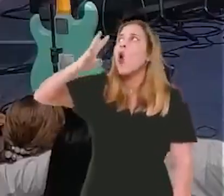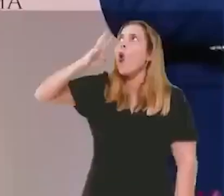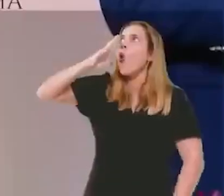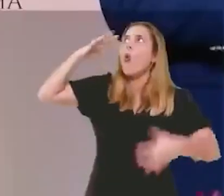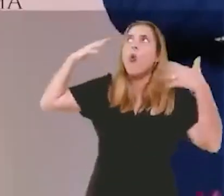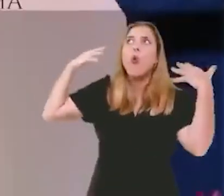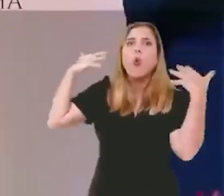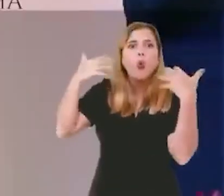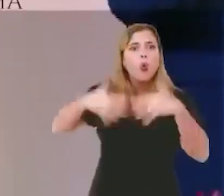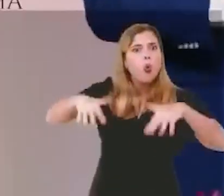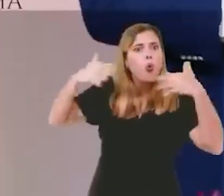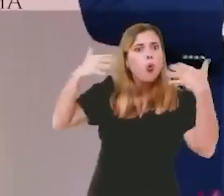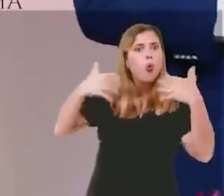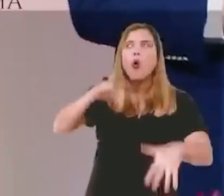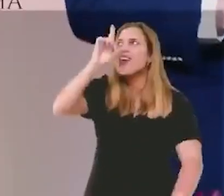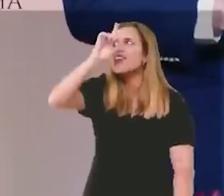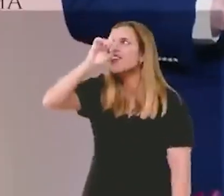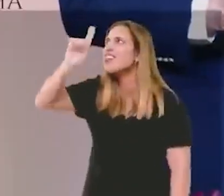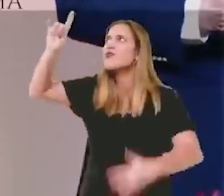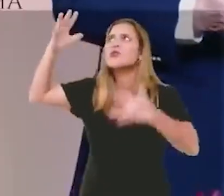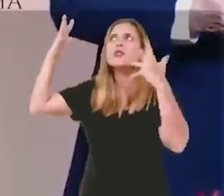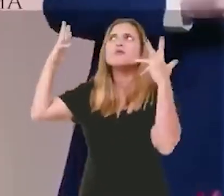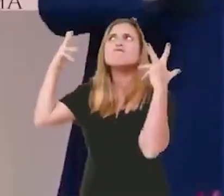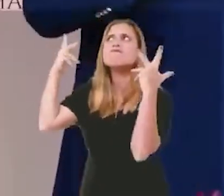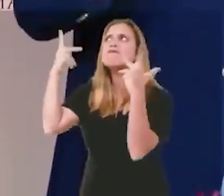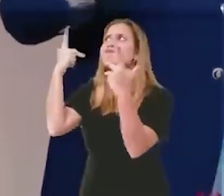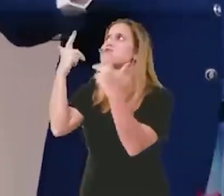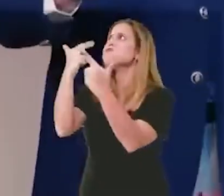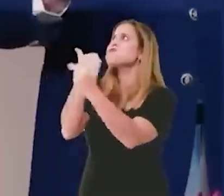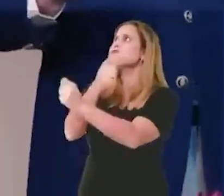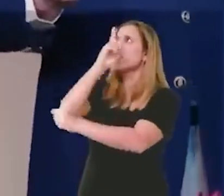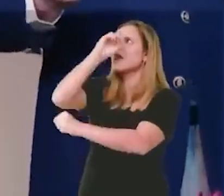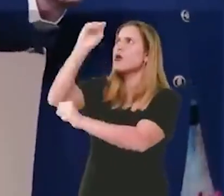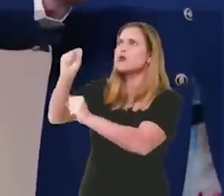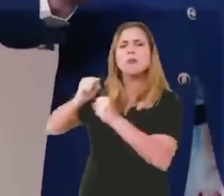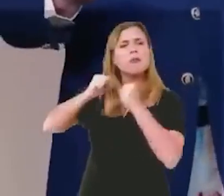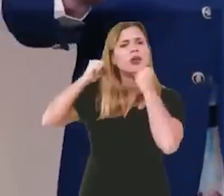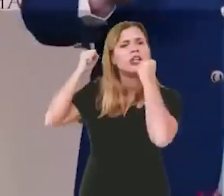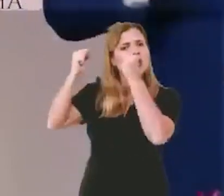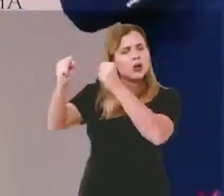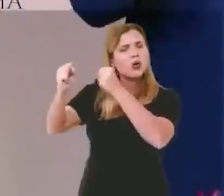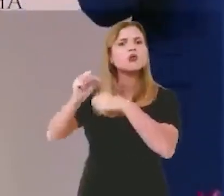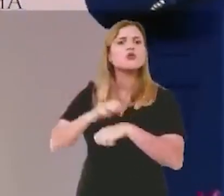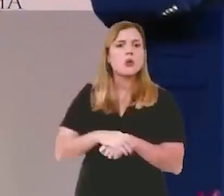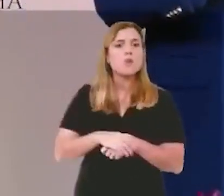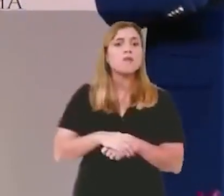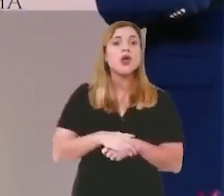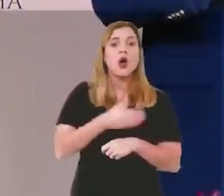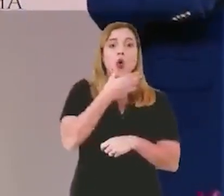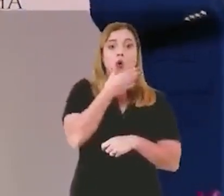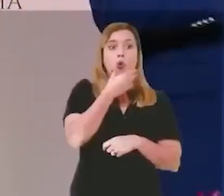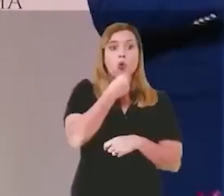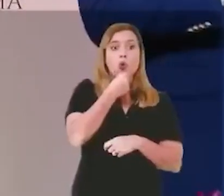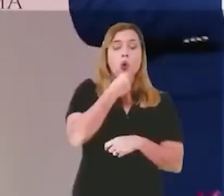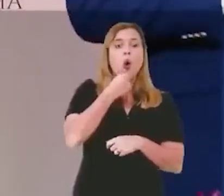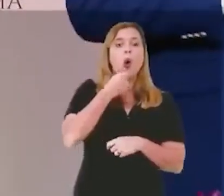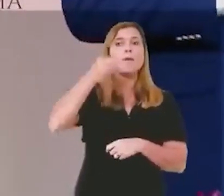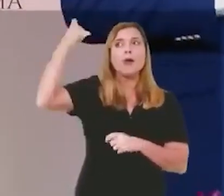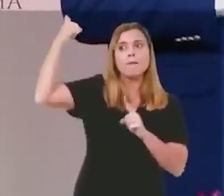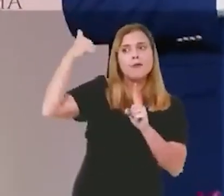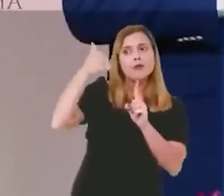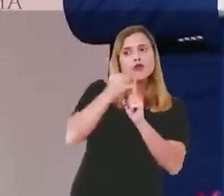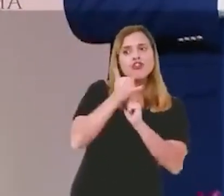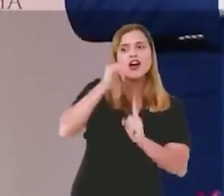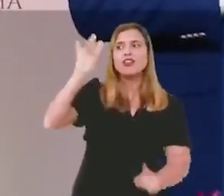ele é, quão majestoso ele é. Quando o profeta Isaías está refletindo sobre ele, porque é um texto